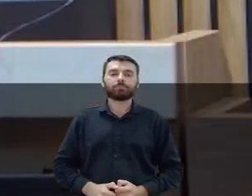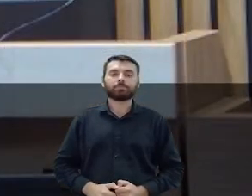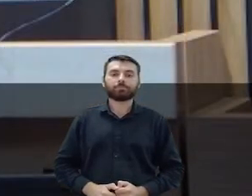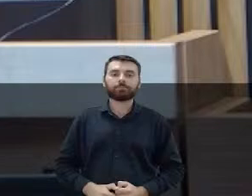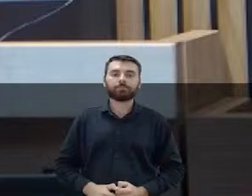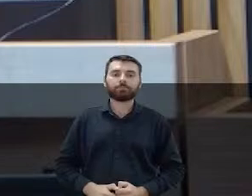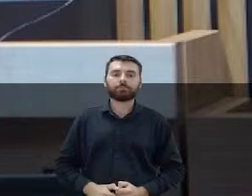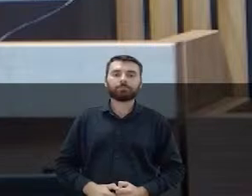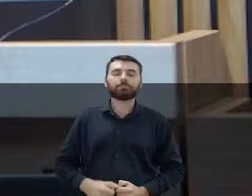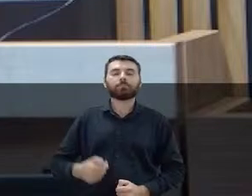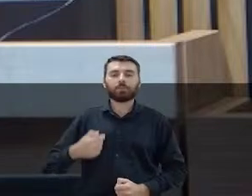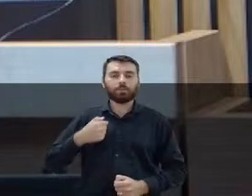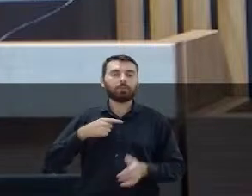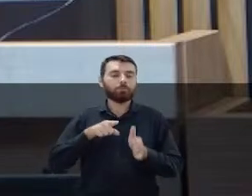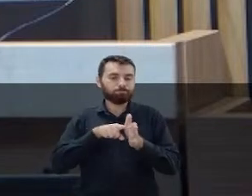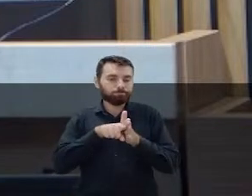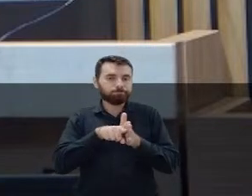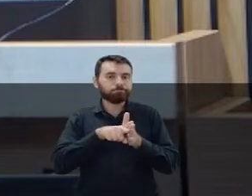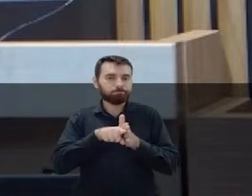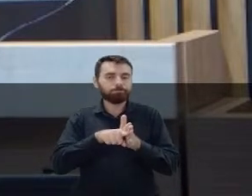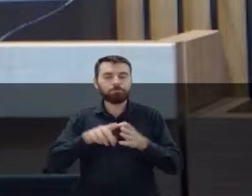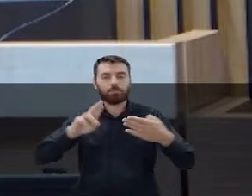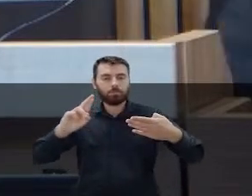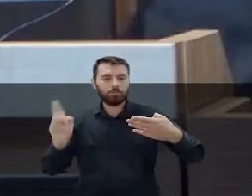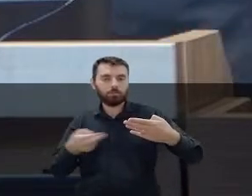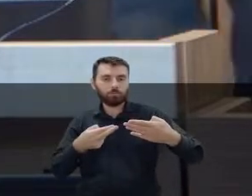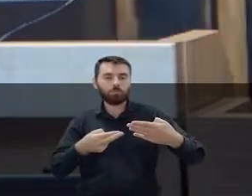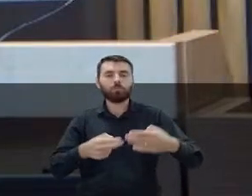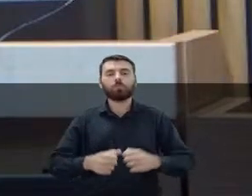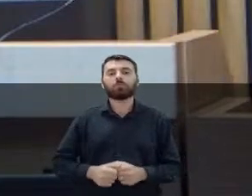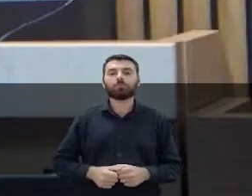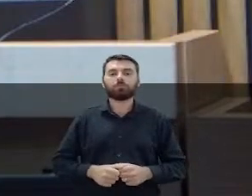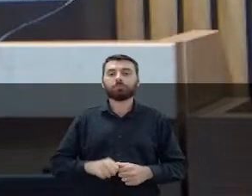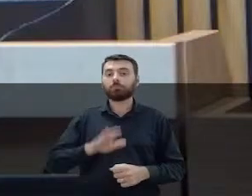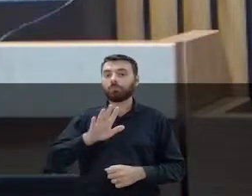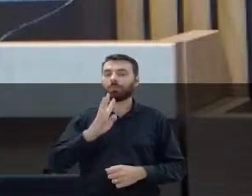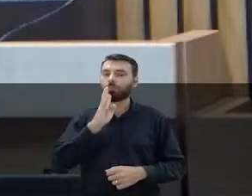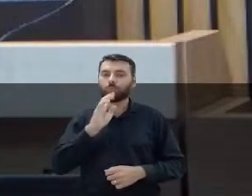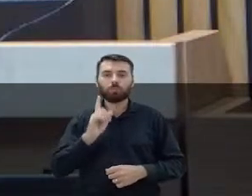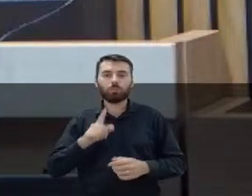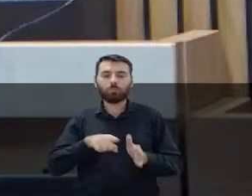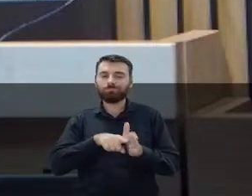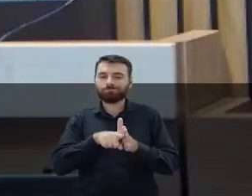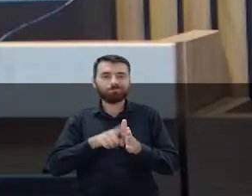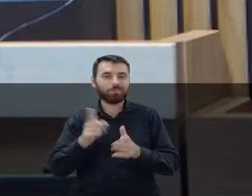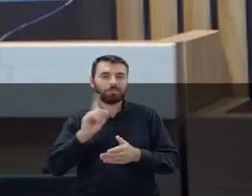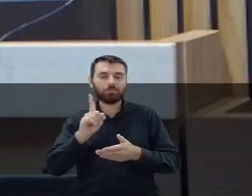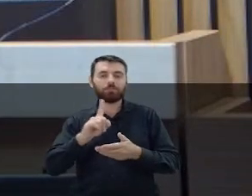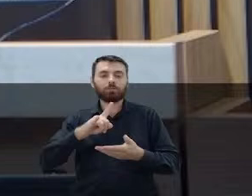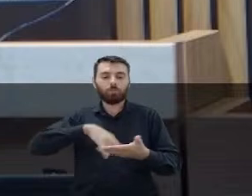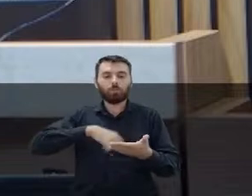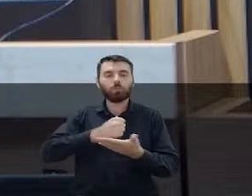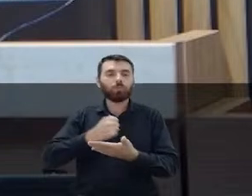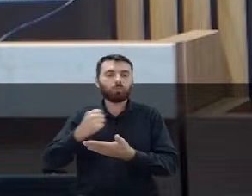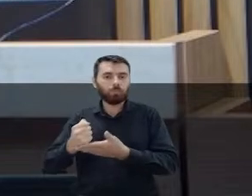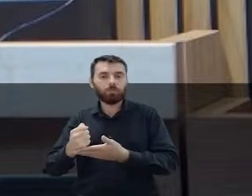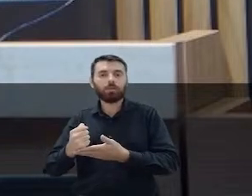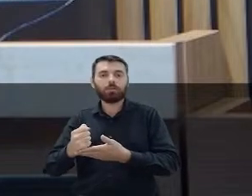Eu estou conhecendo do recurso, das contrarrazões, não conheço dos documentos que acompanham o apelo, súmula